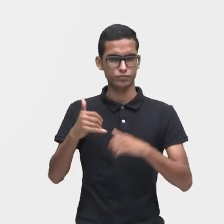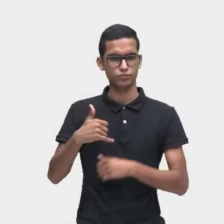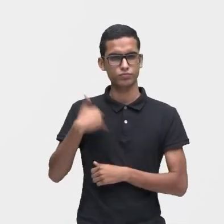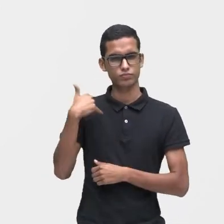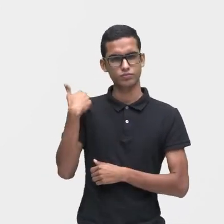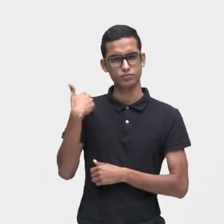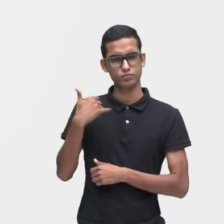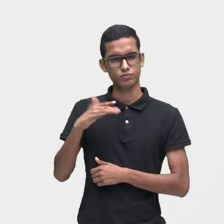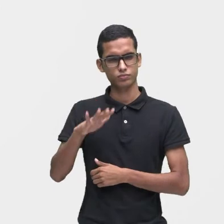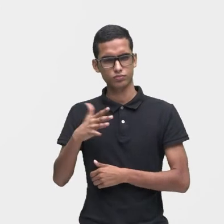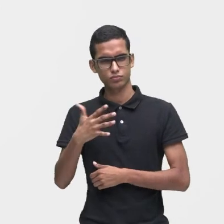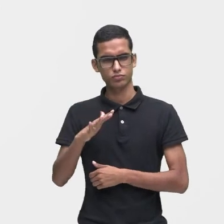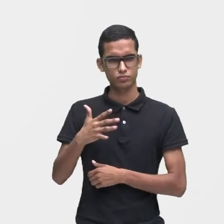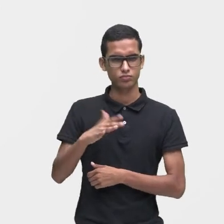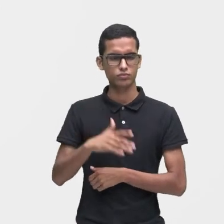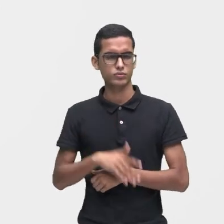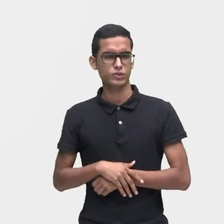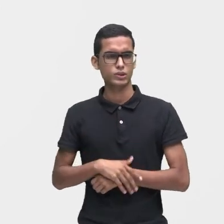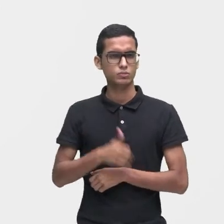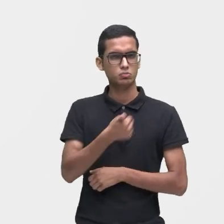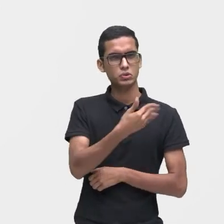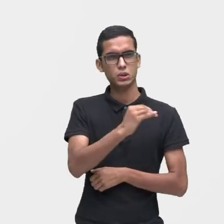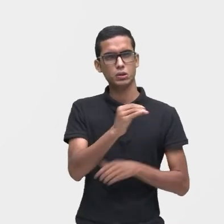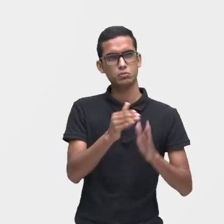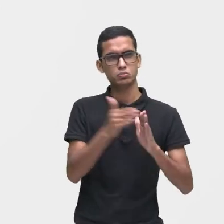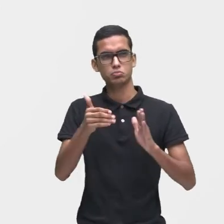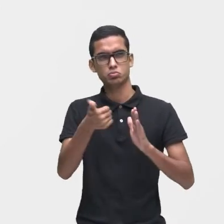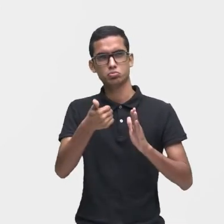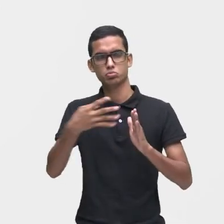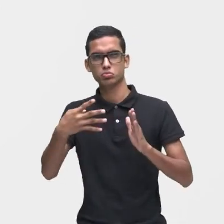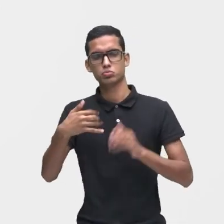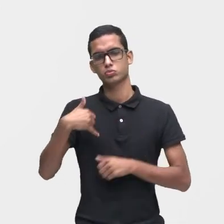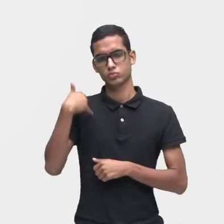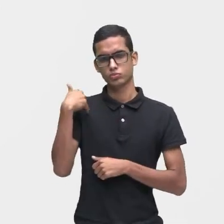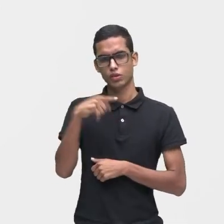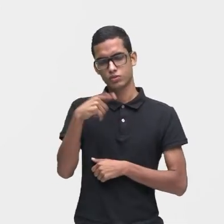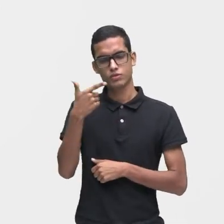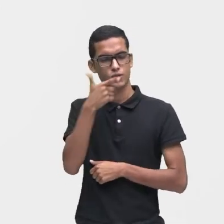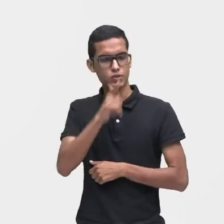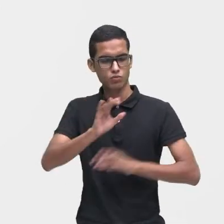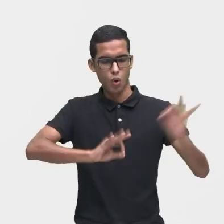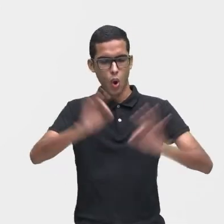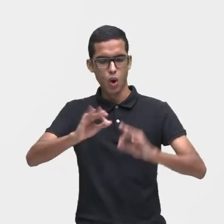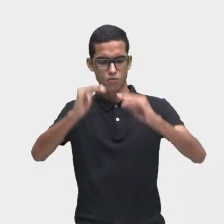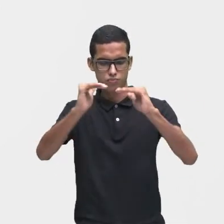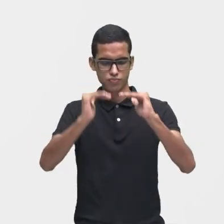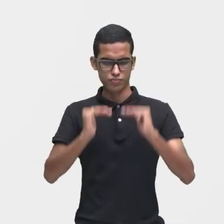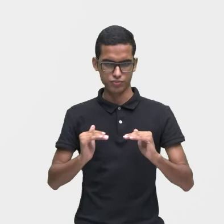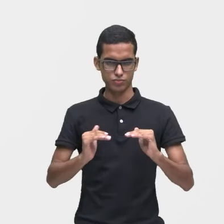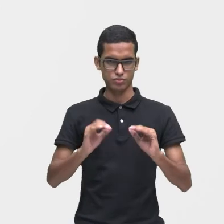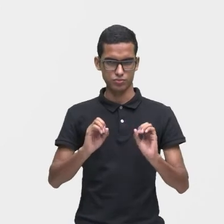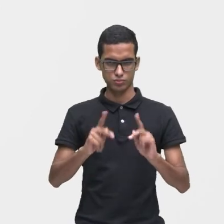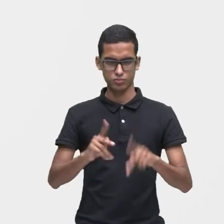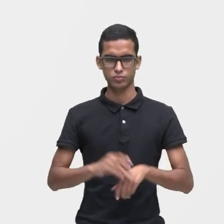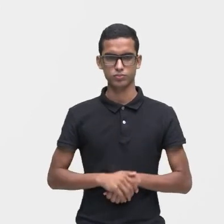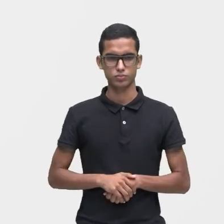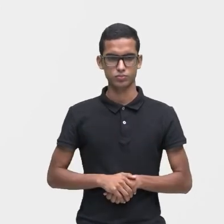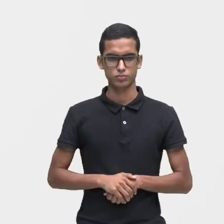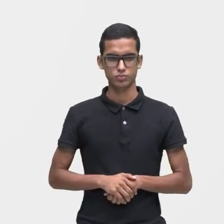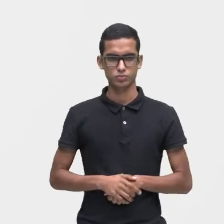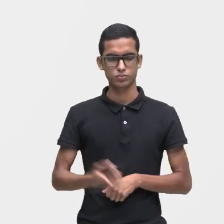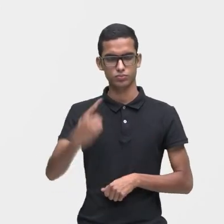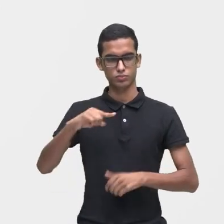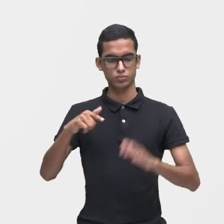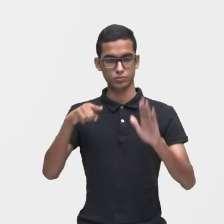entre, suponhamos, 10 a 14 anos. E você vai montar a sua pirâmide etária aí com vocês, tá bom? Na segunda